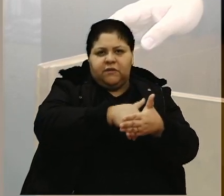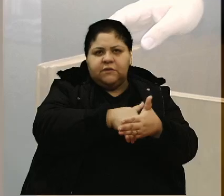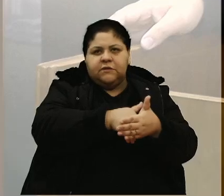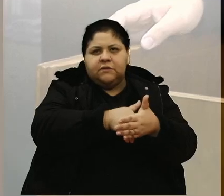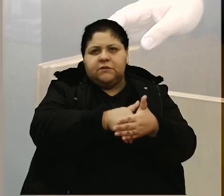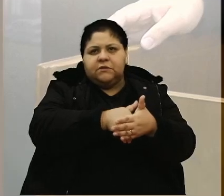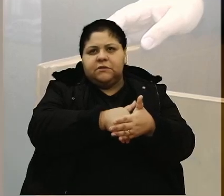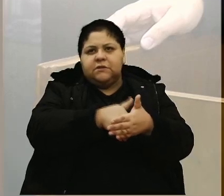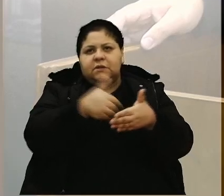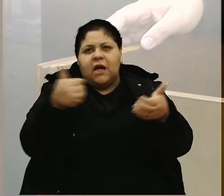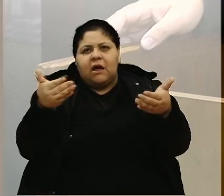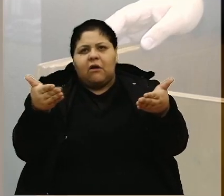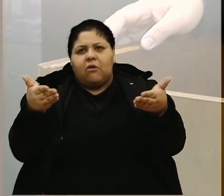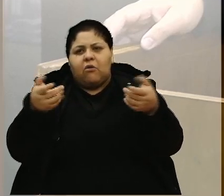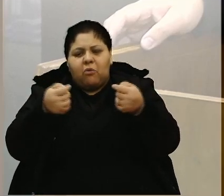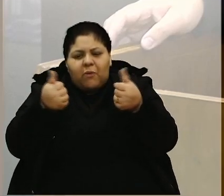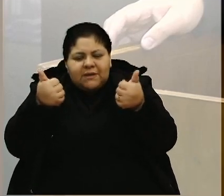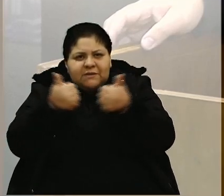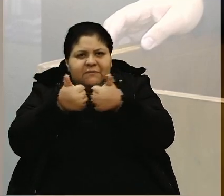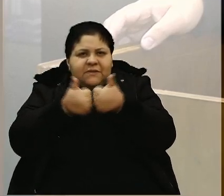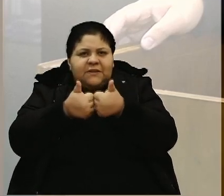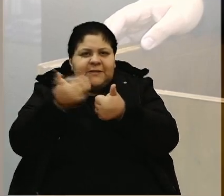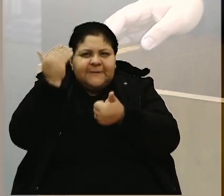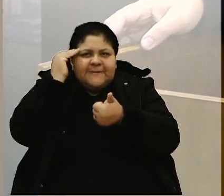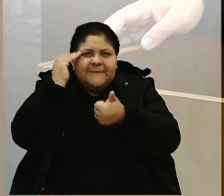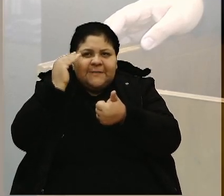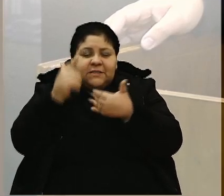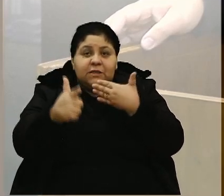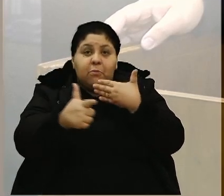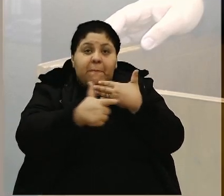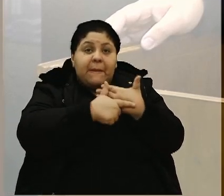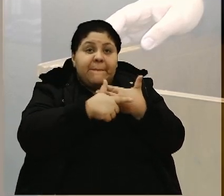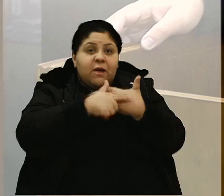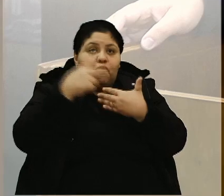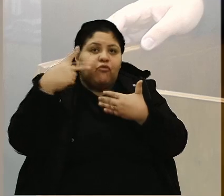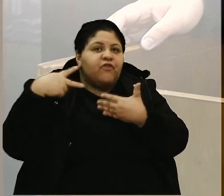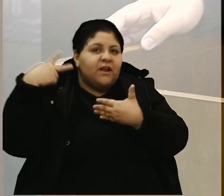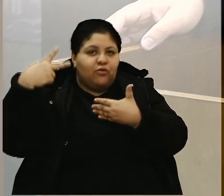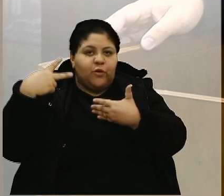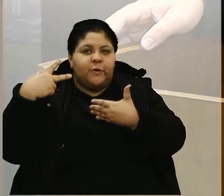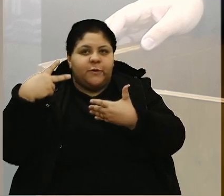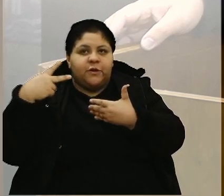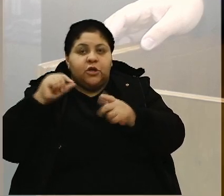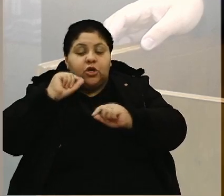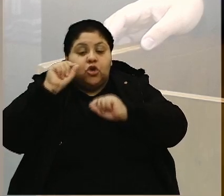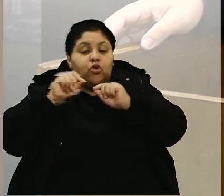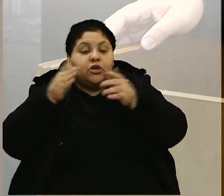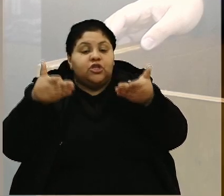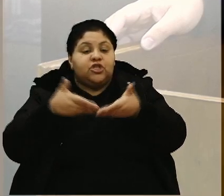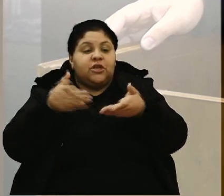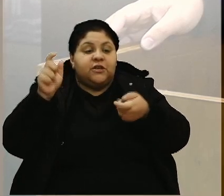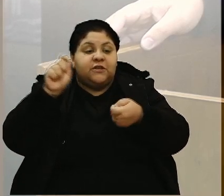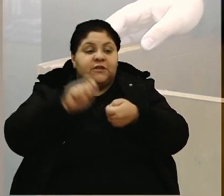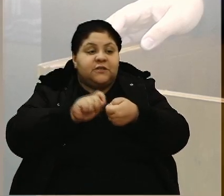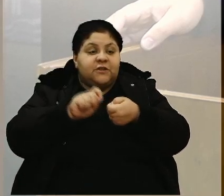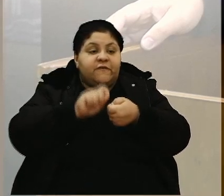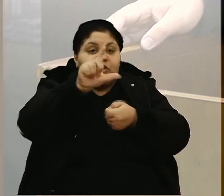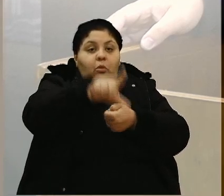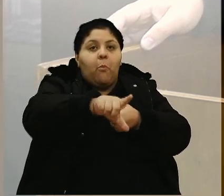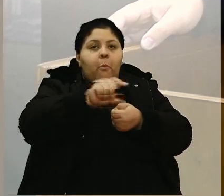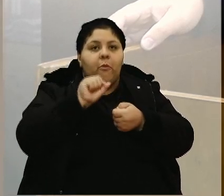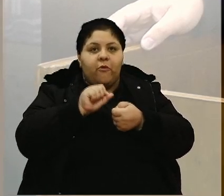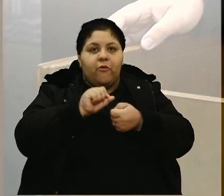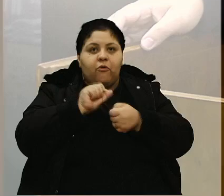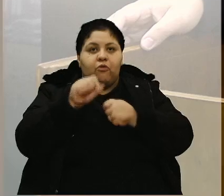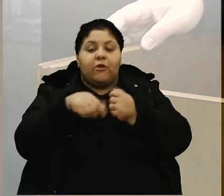para chegar, entendam o papel de um vereador, o que ele já fez enquanto candidato, o que